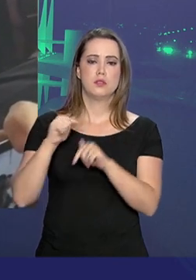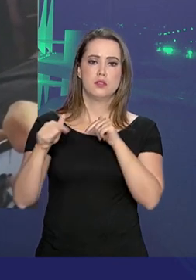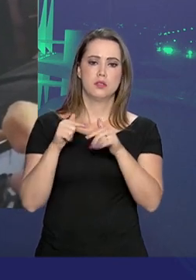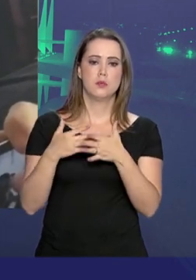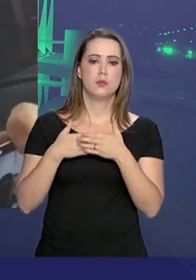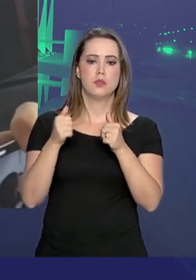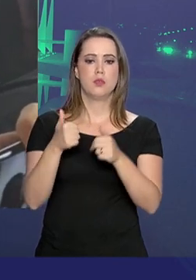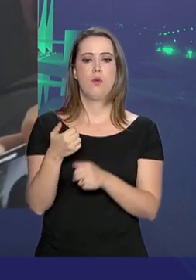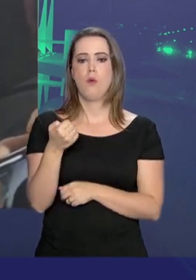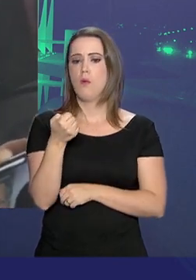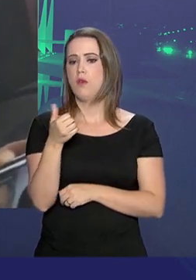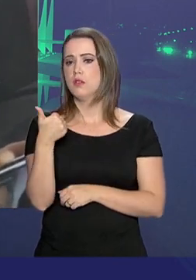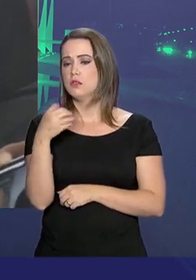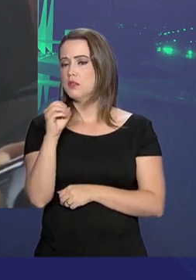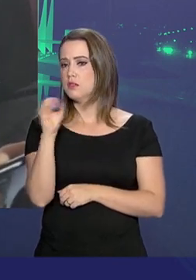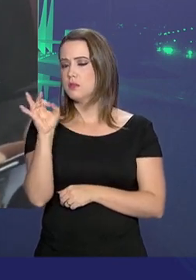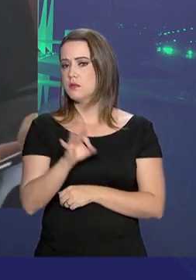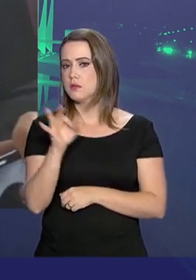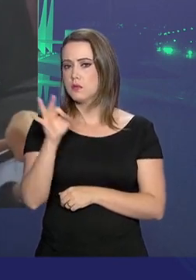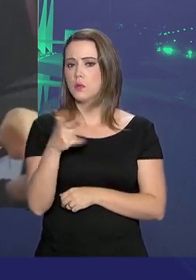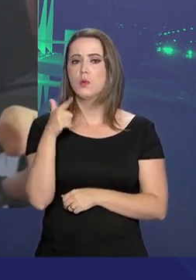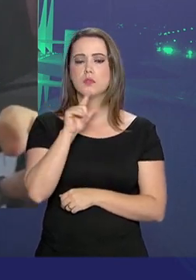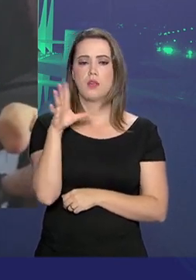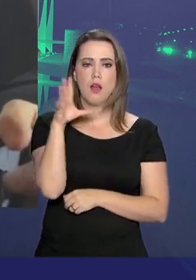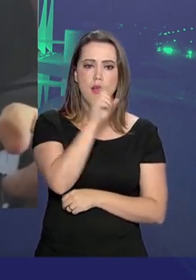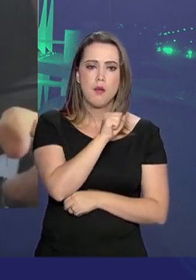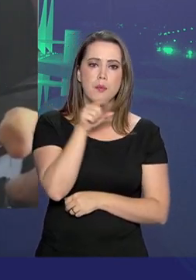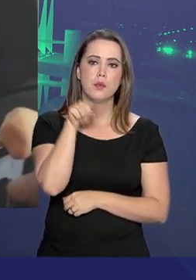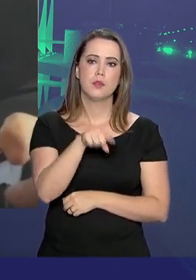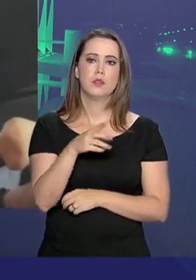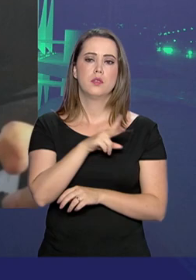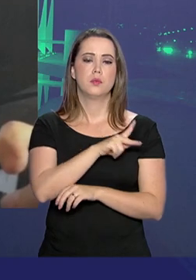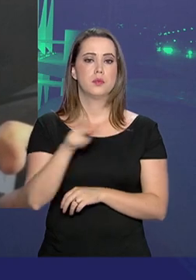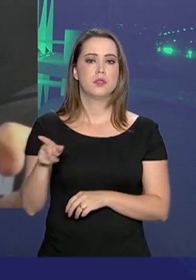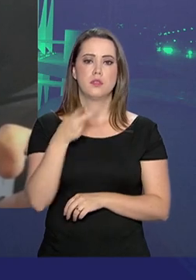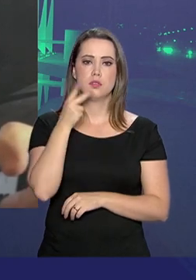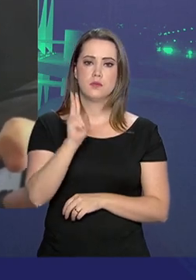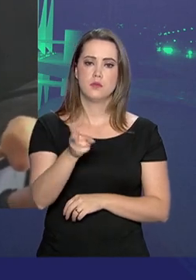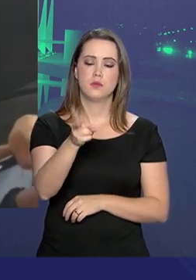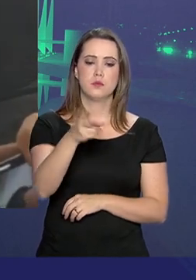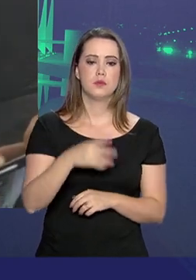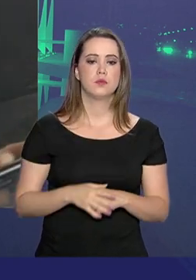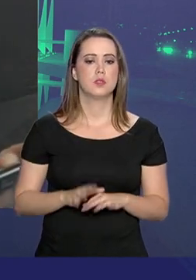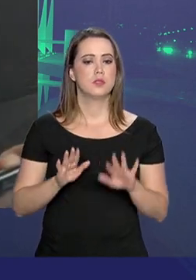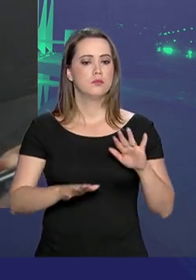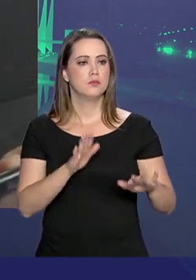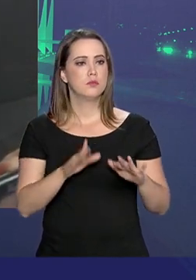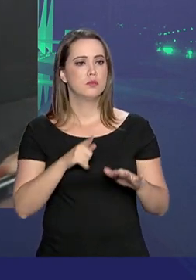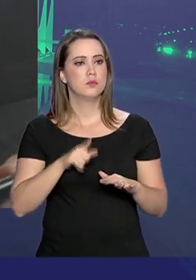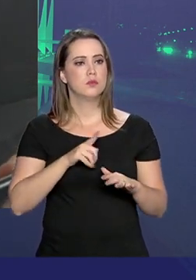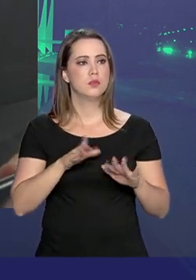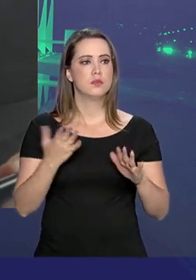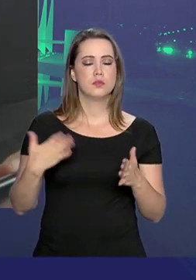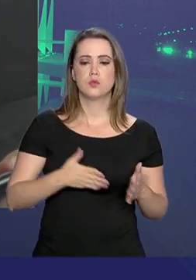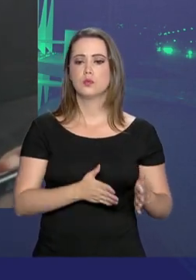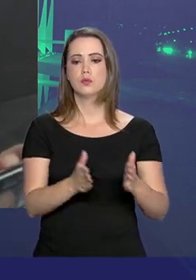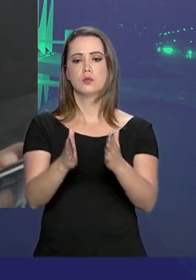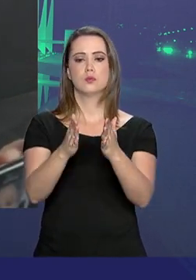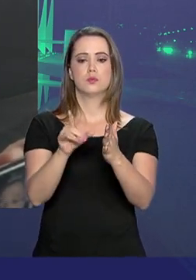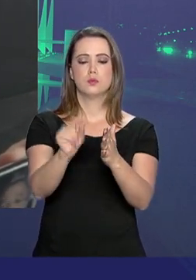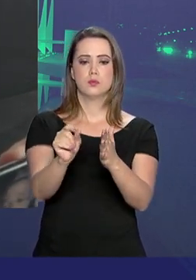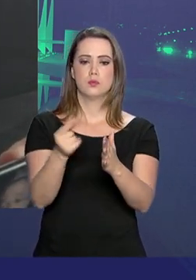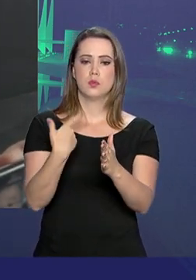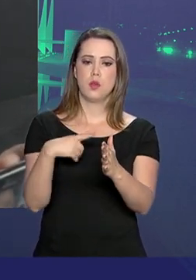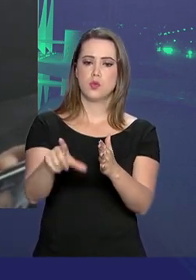seja quase 100%, eles consigam rapidamente. E aí é o que o presidente tem dito, talvez a gente esteja indo em direção a